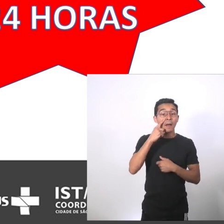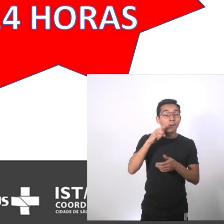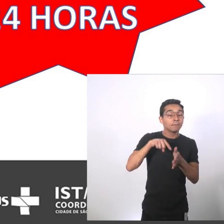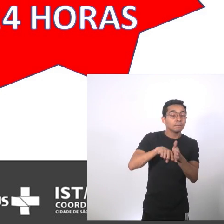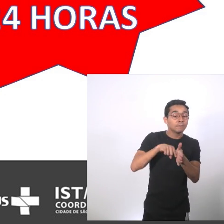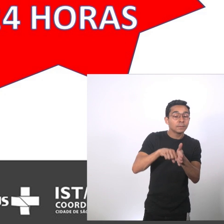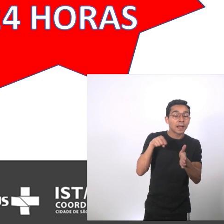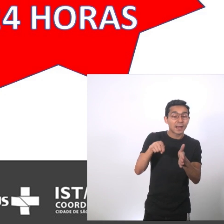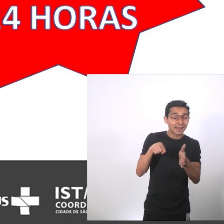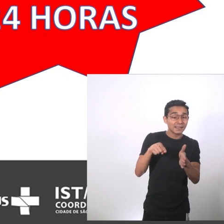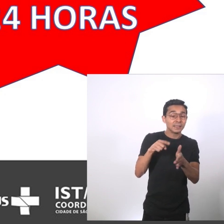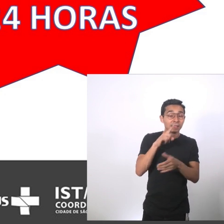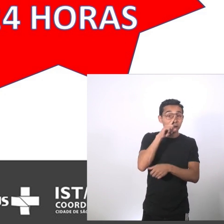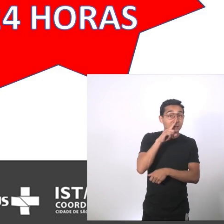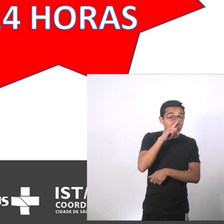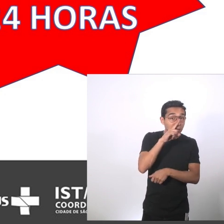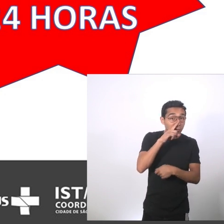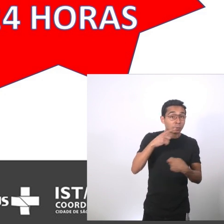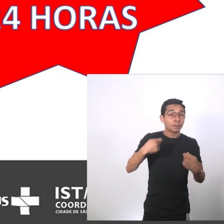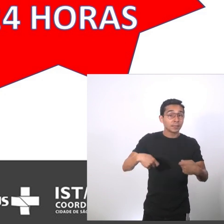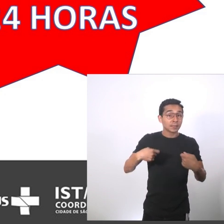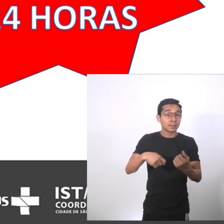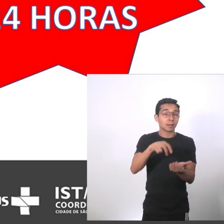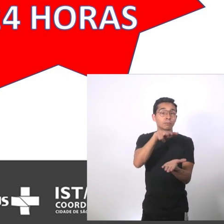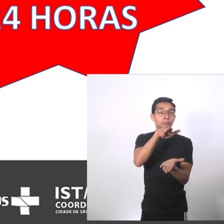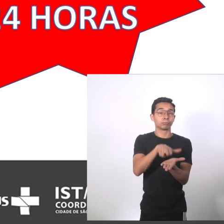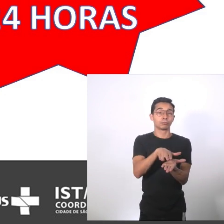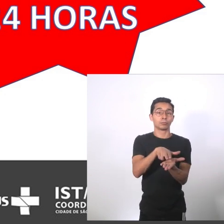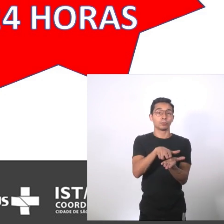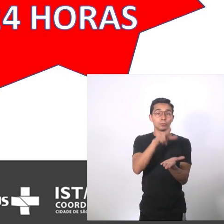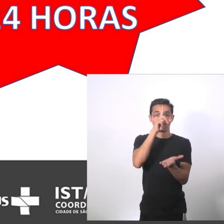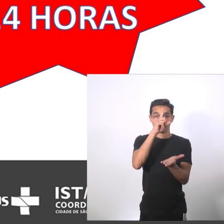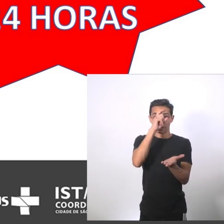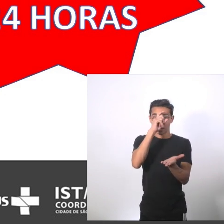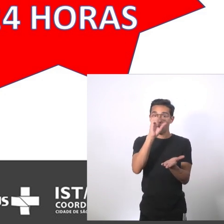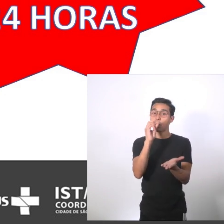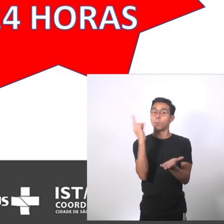existe uma necessidade de internação, e a gente vai falar quais